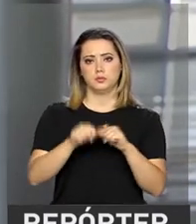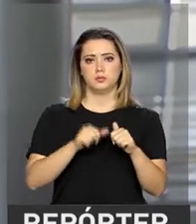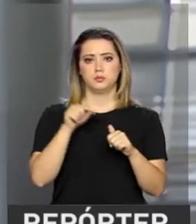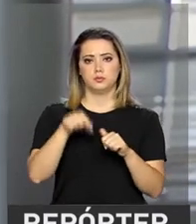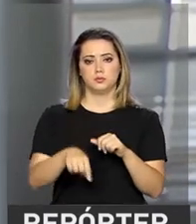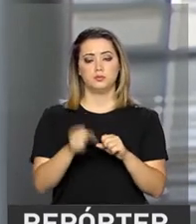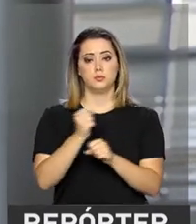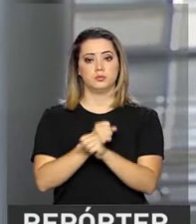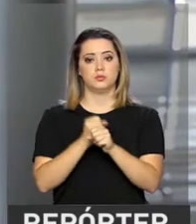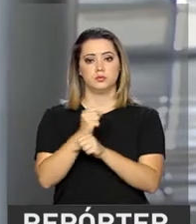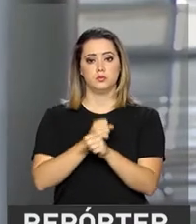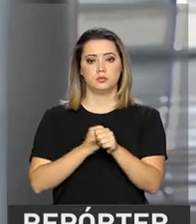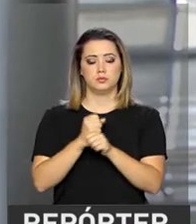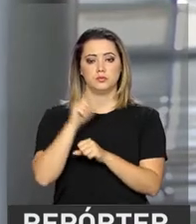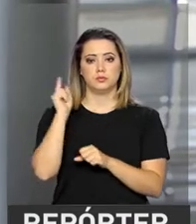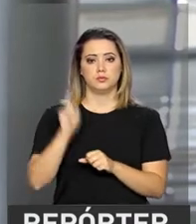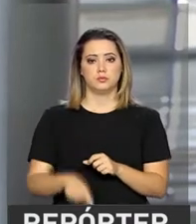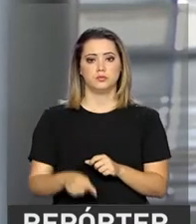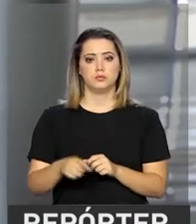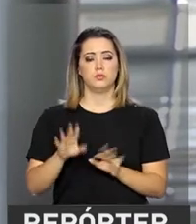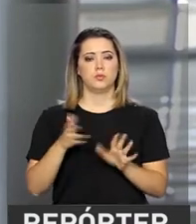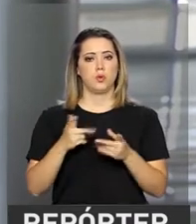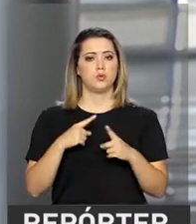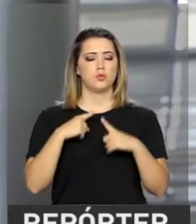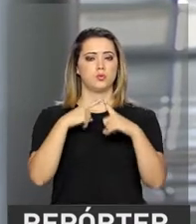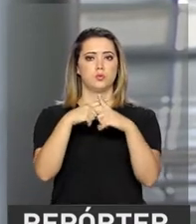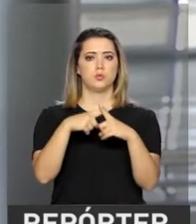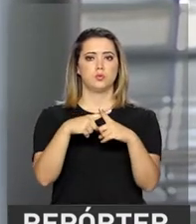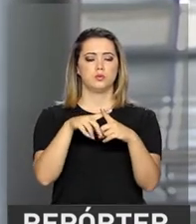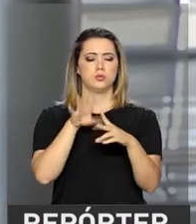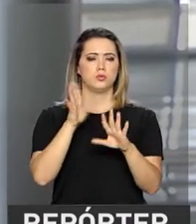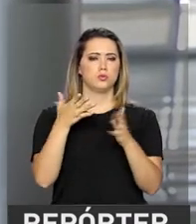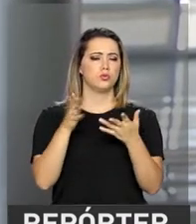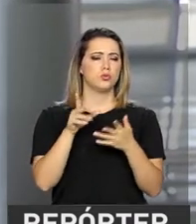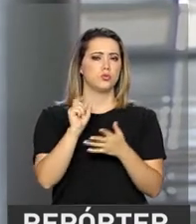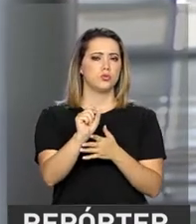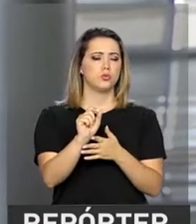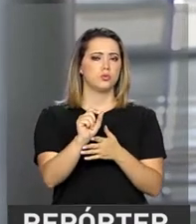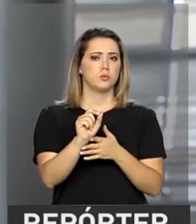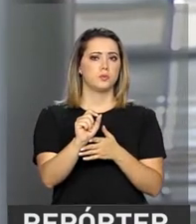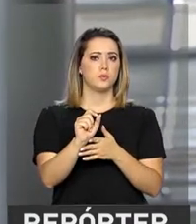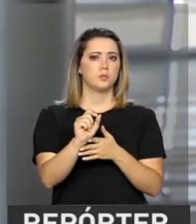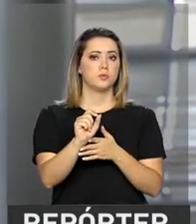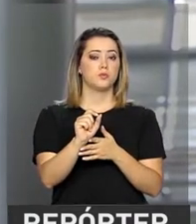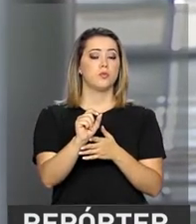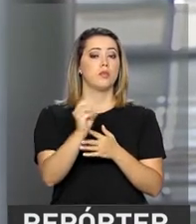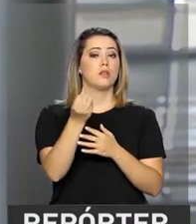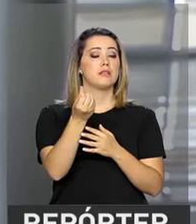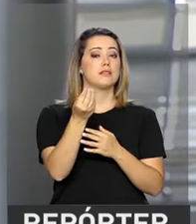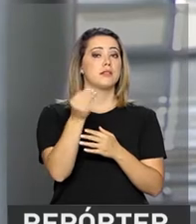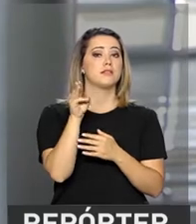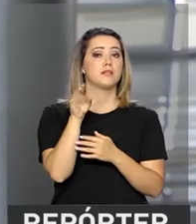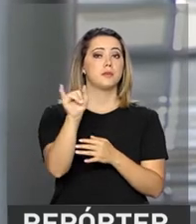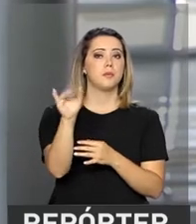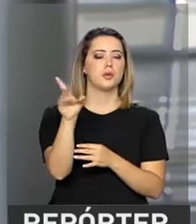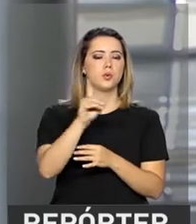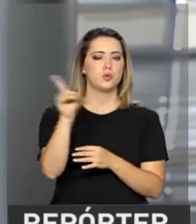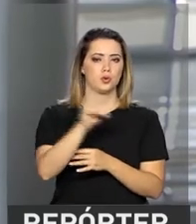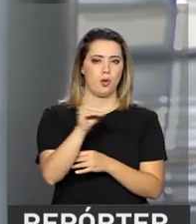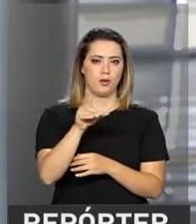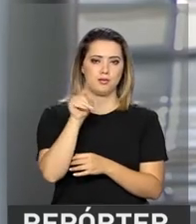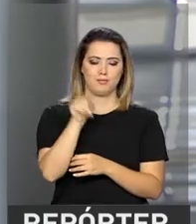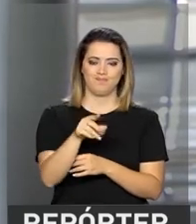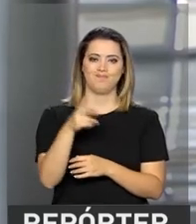decorrer deste ano, e ela é de saldo positivo na balança comercial brasileira de 60 bilhões de